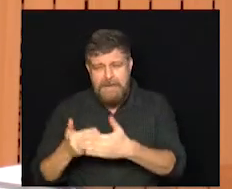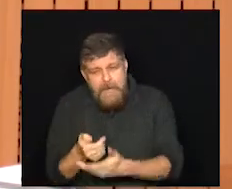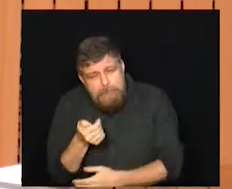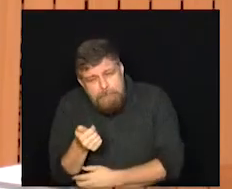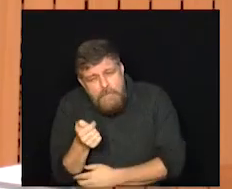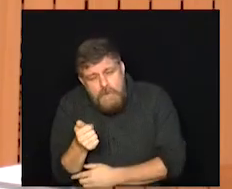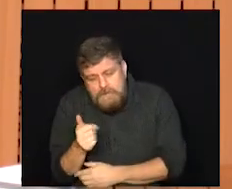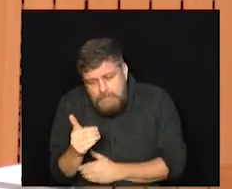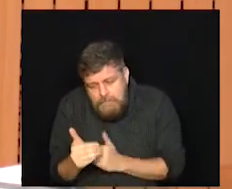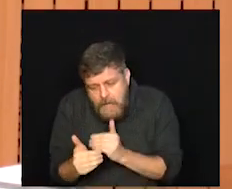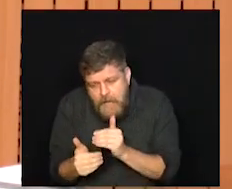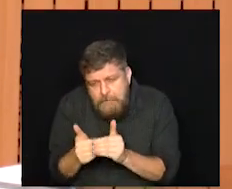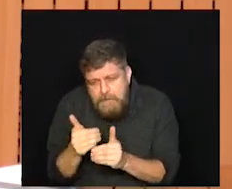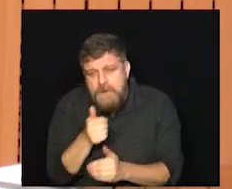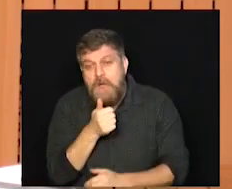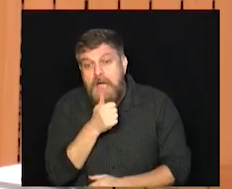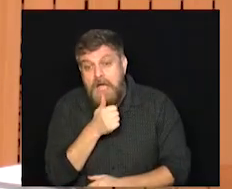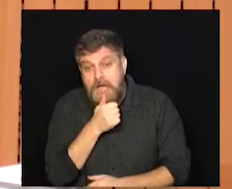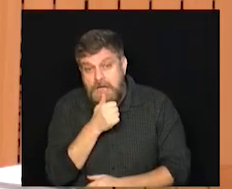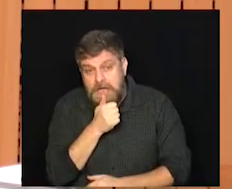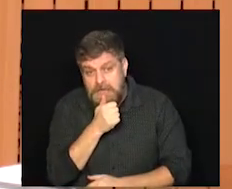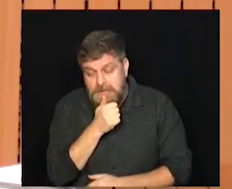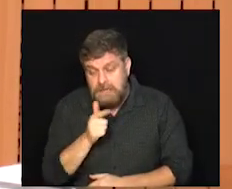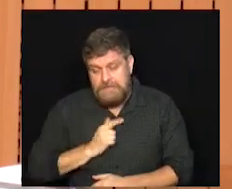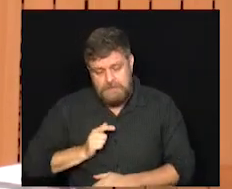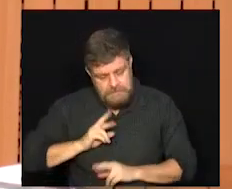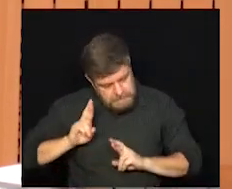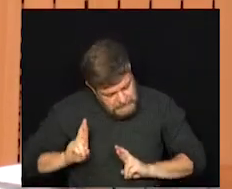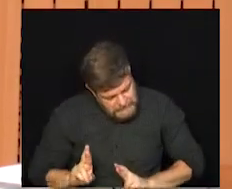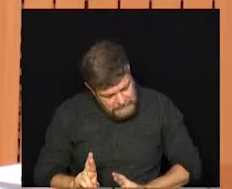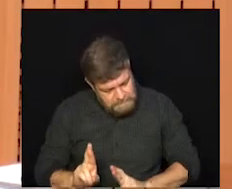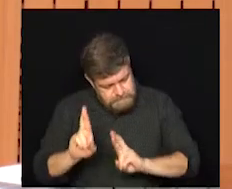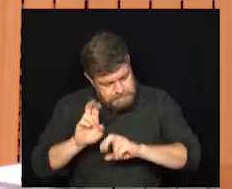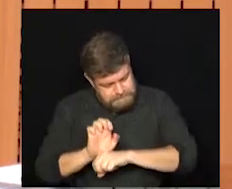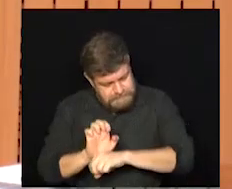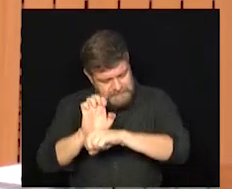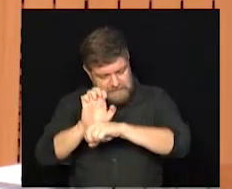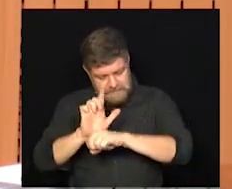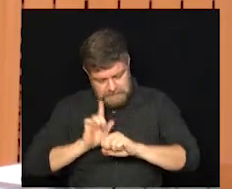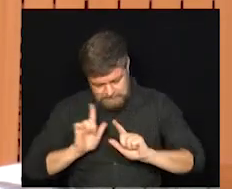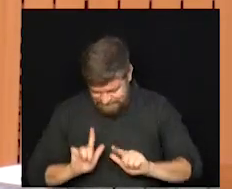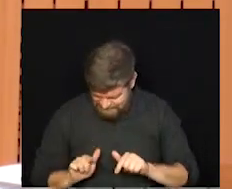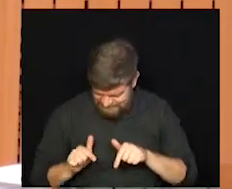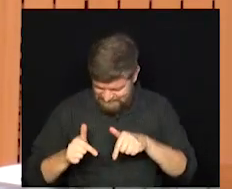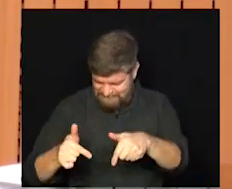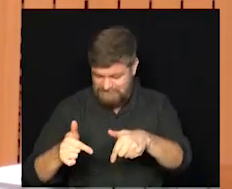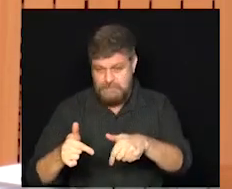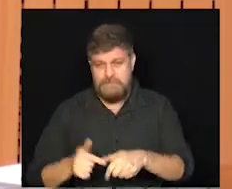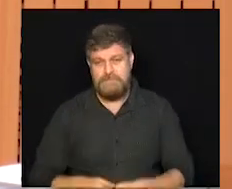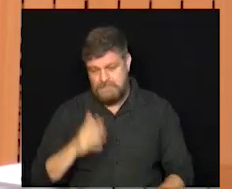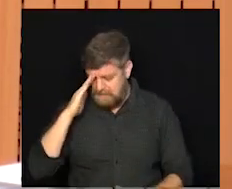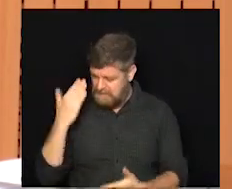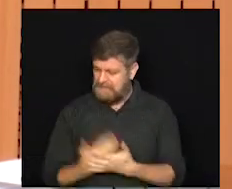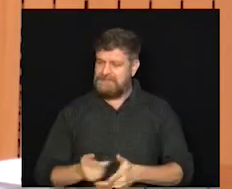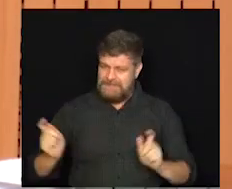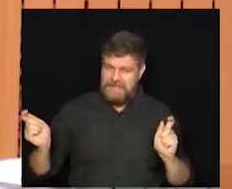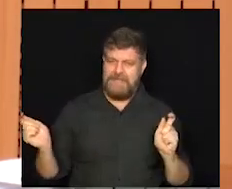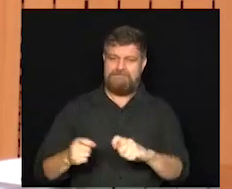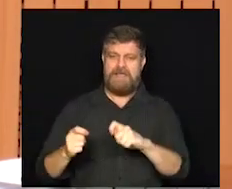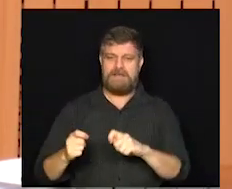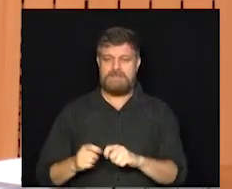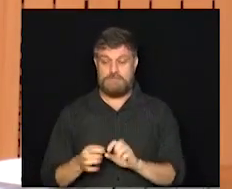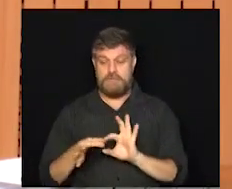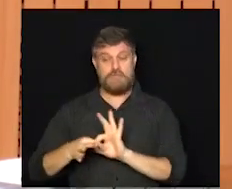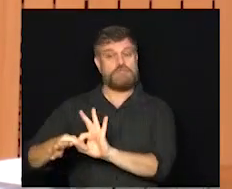pequenos ainda, mas com esperança, com garra, com determinação, tenho certeza que a gente chega lá,